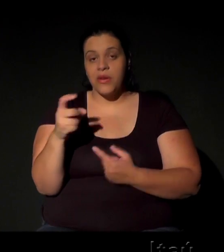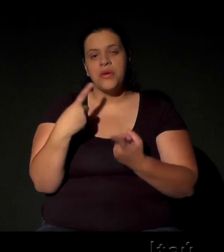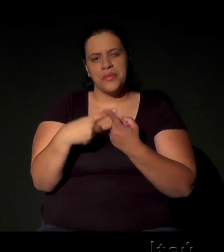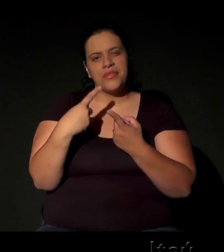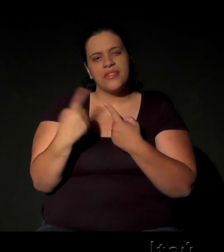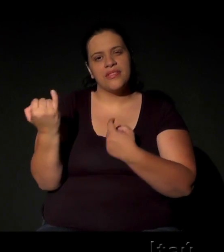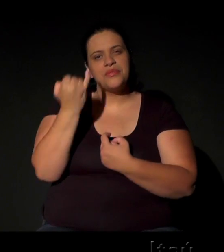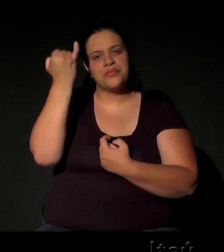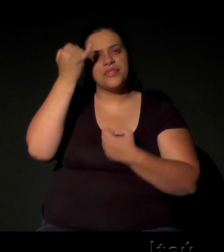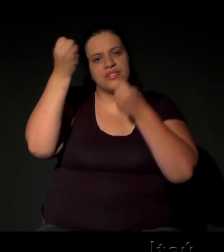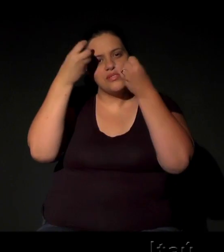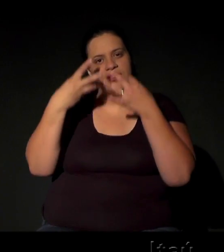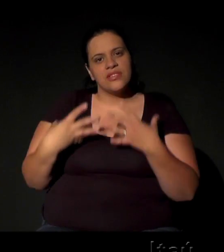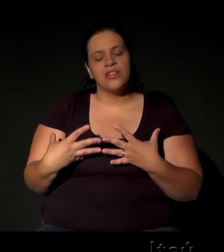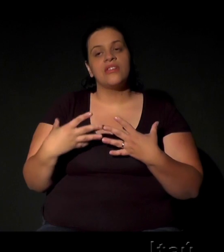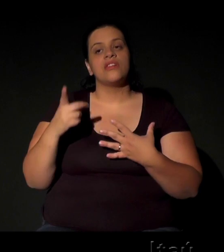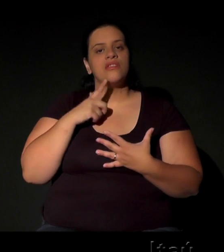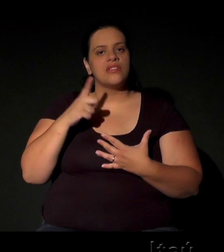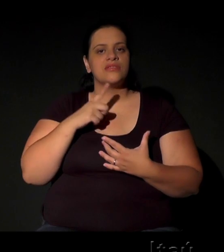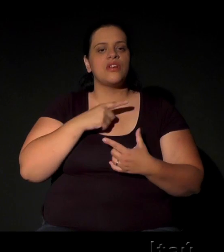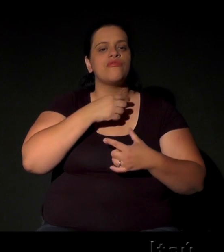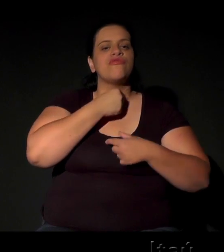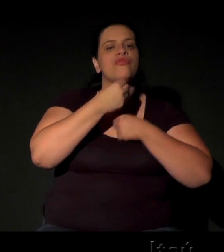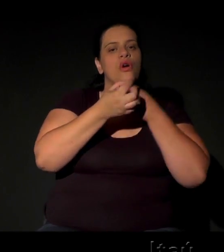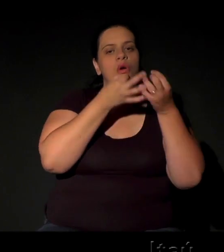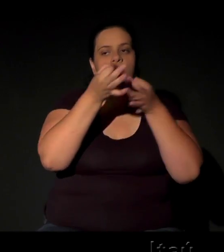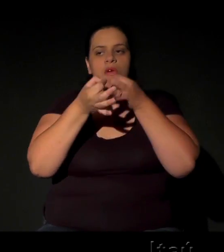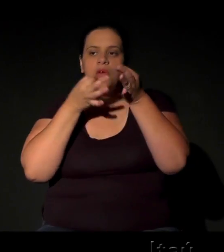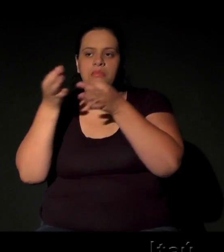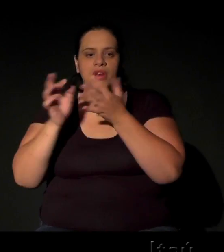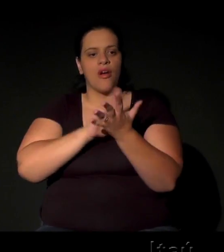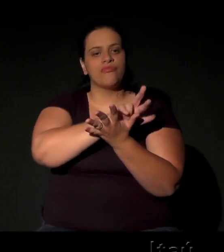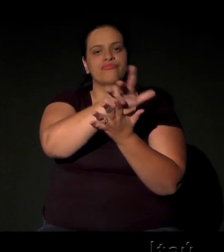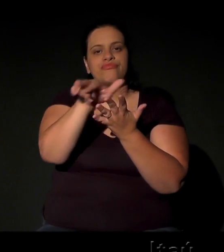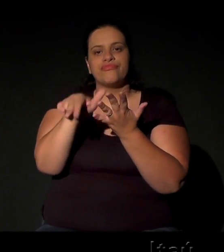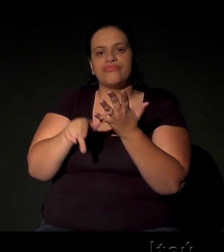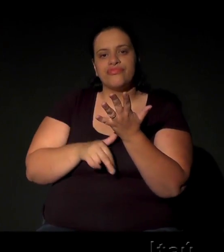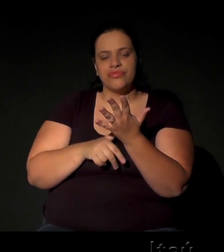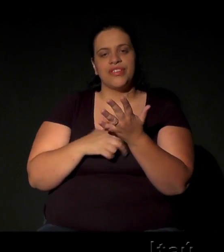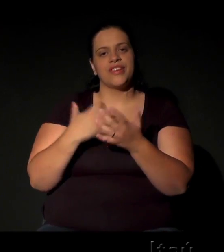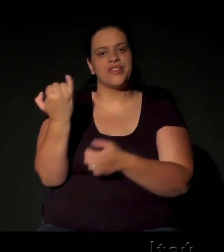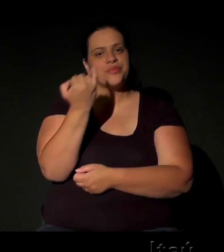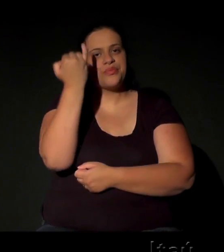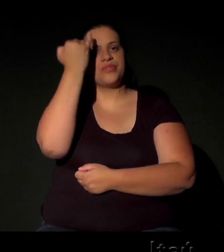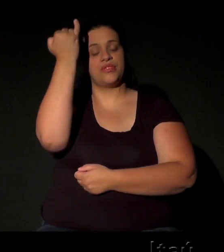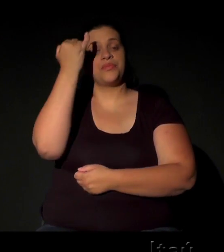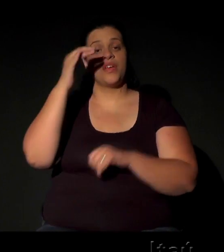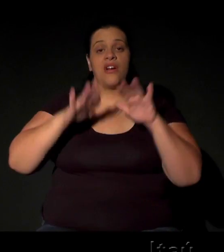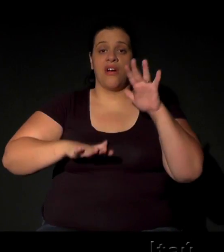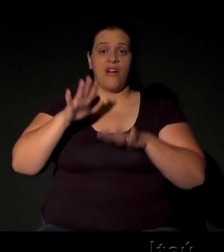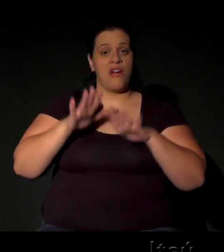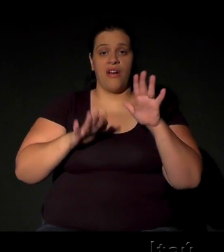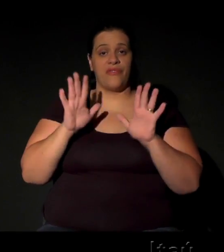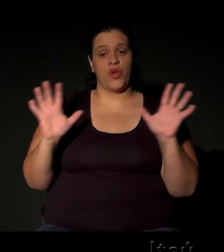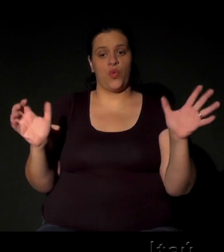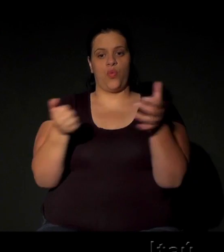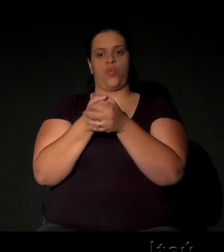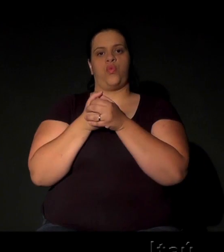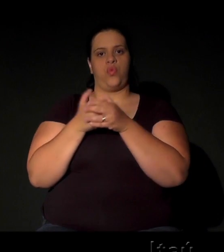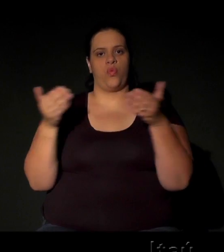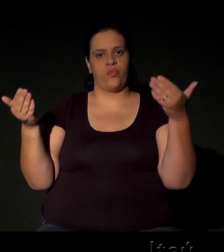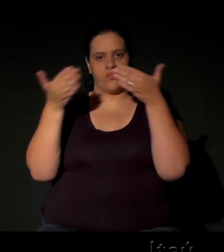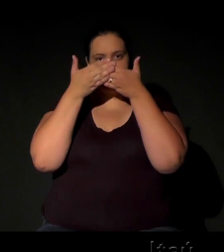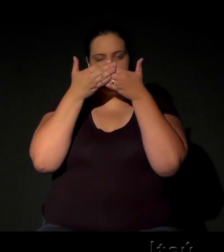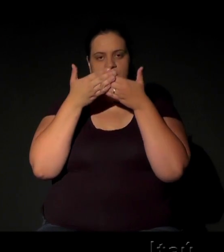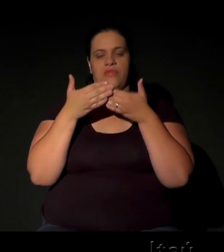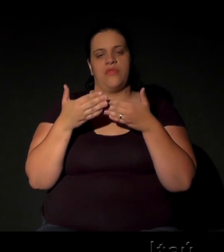a gente falar a gente tem as nossas vozes as nossas linguagens tão importantes e que muitas vezes são invisibilizadas